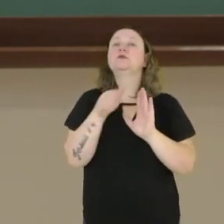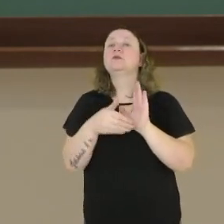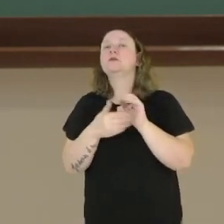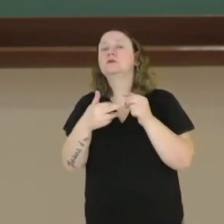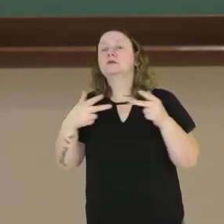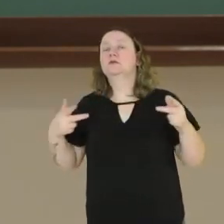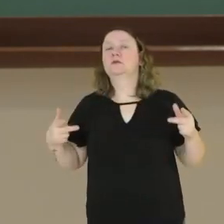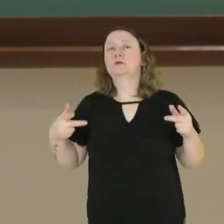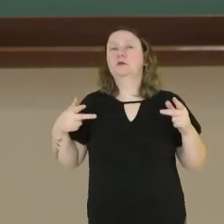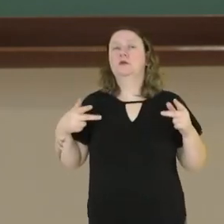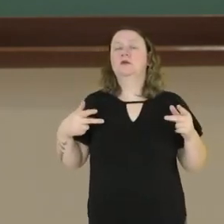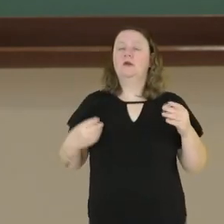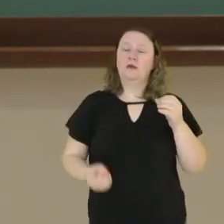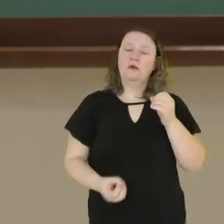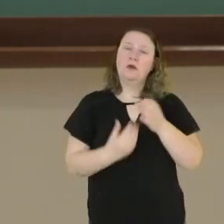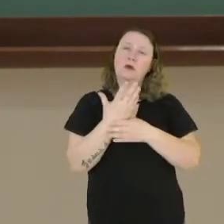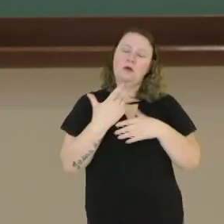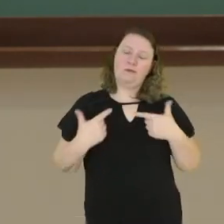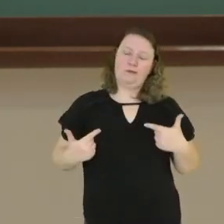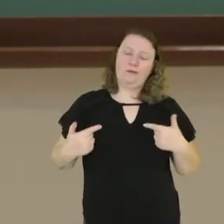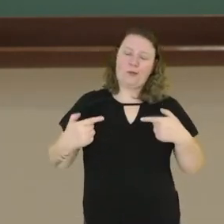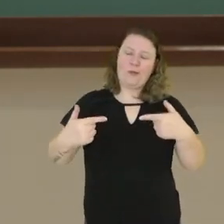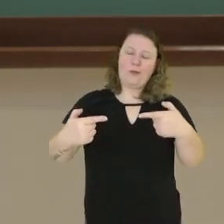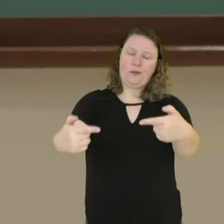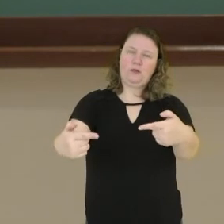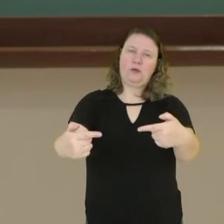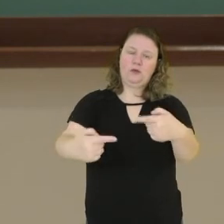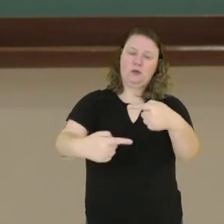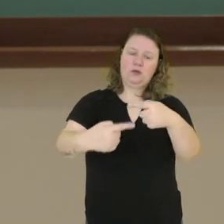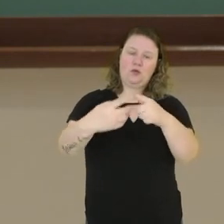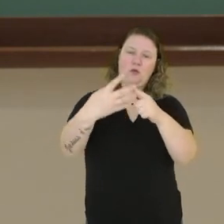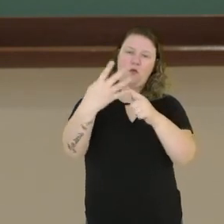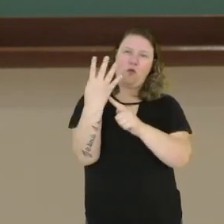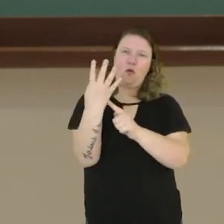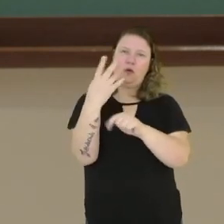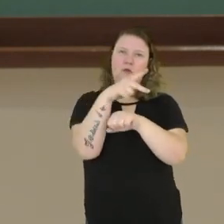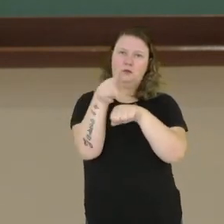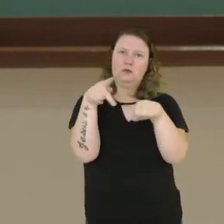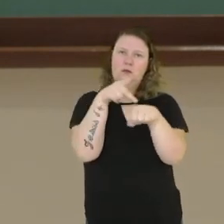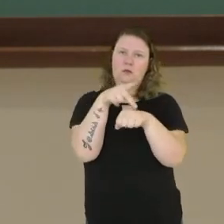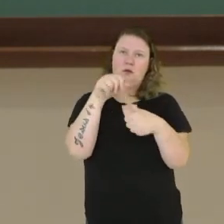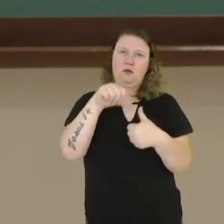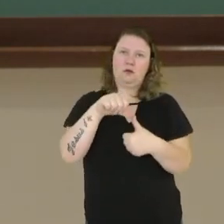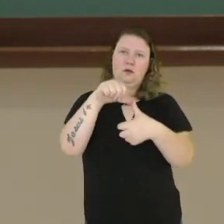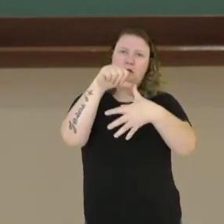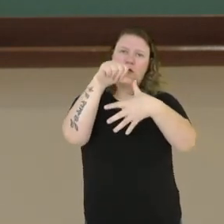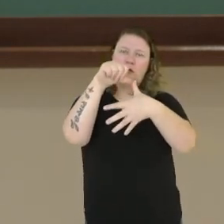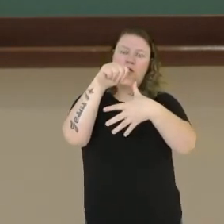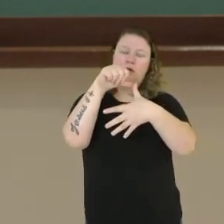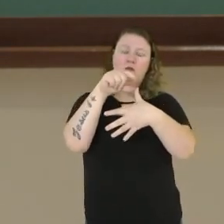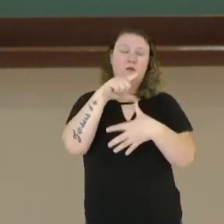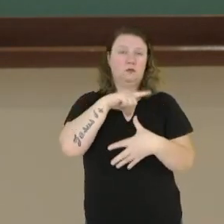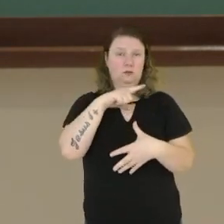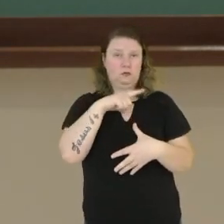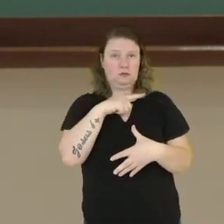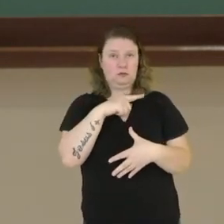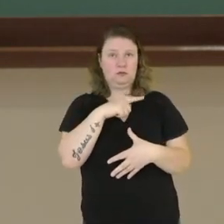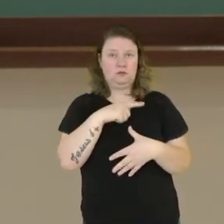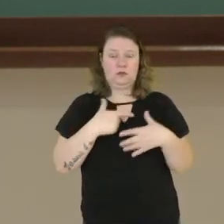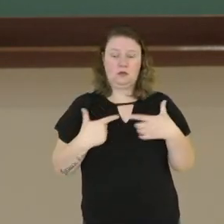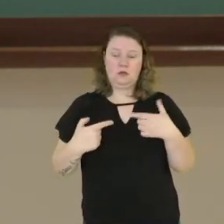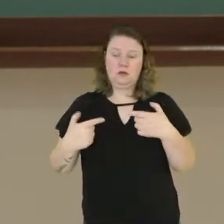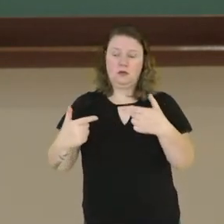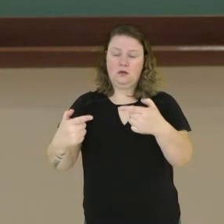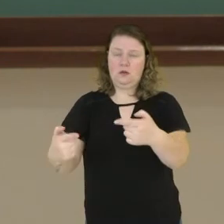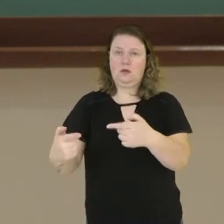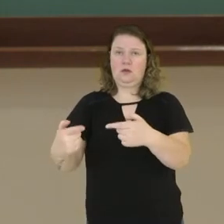conflito armado que envolve então 4 países sul-americanos. Nós vamos ter nessa guerra do